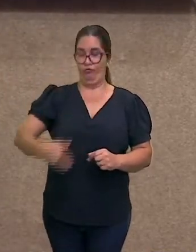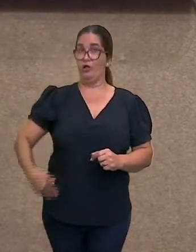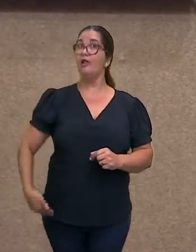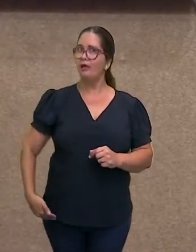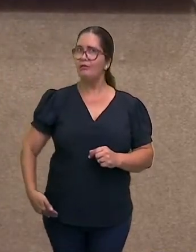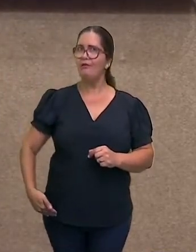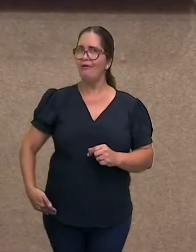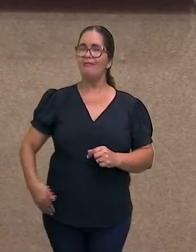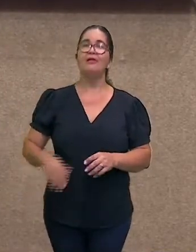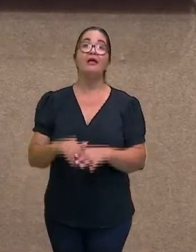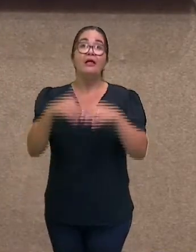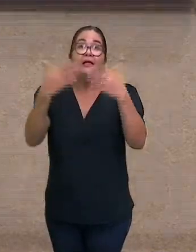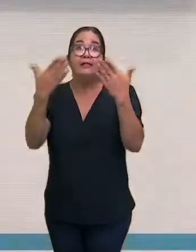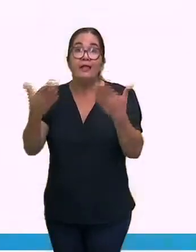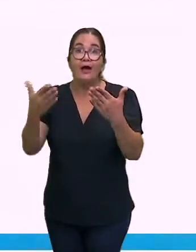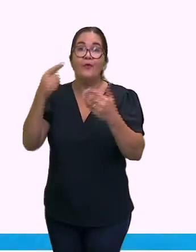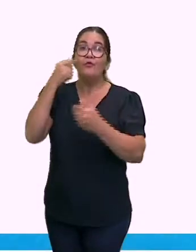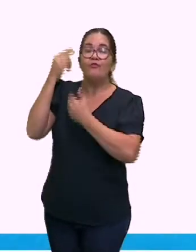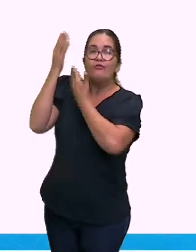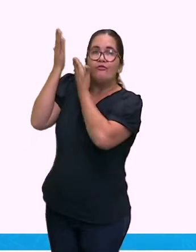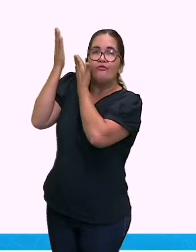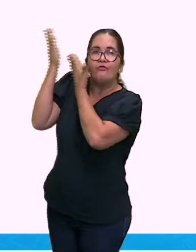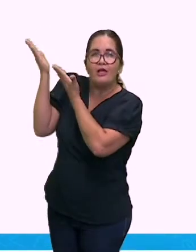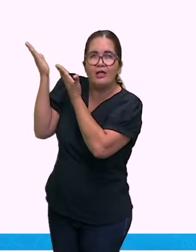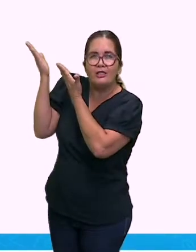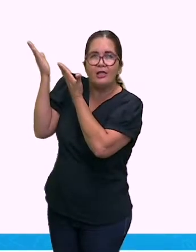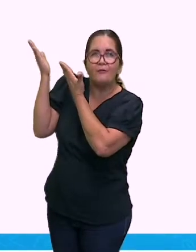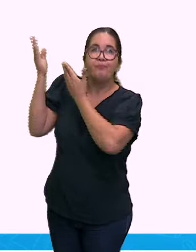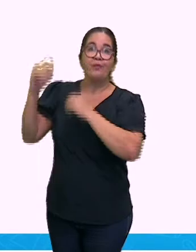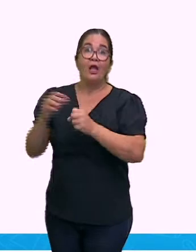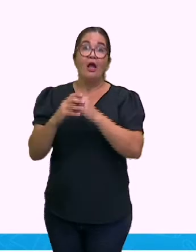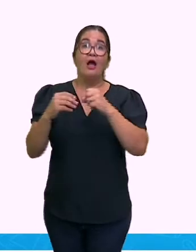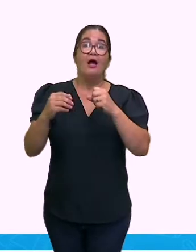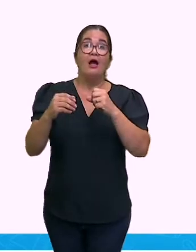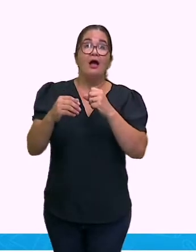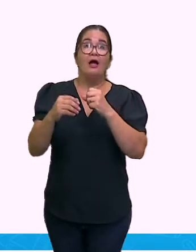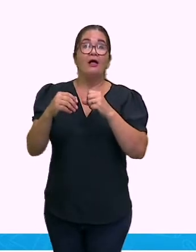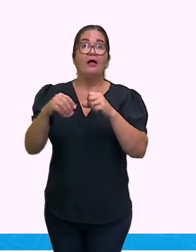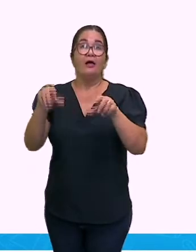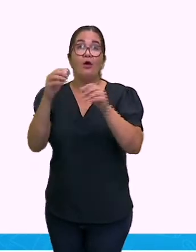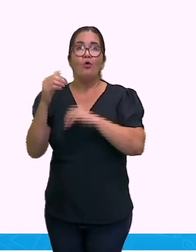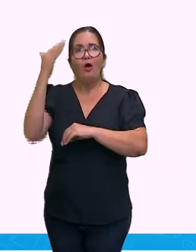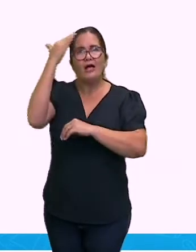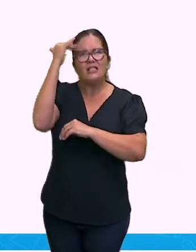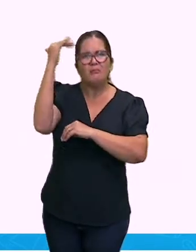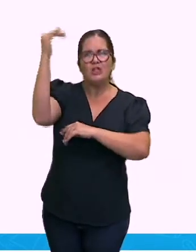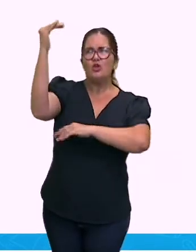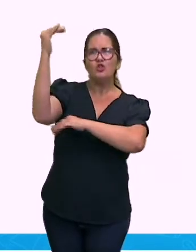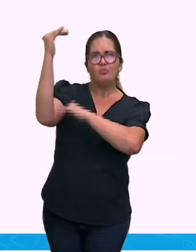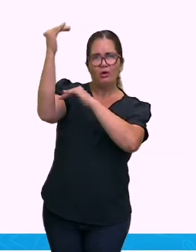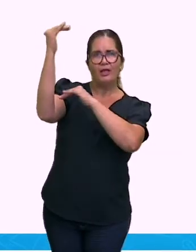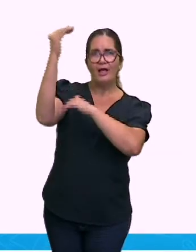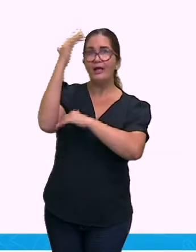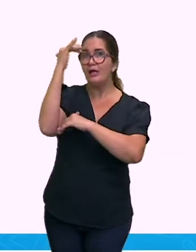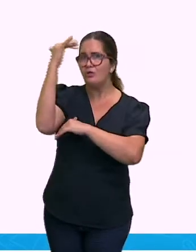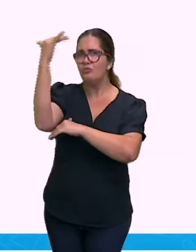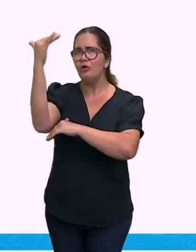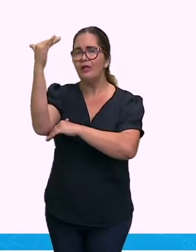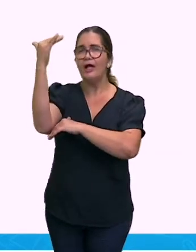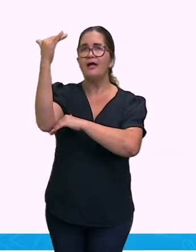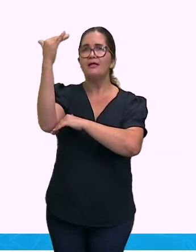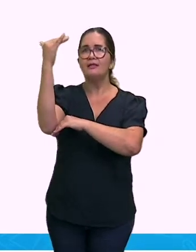os monarcas, viviam a uma aliança com a burguesia, vendo uma oportunidade